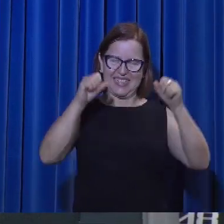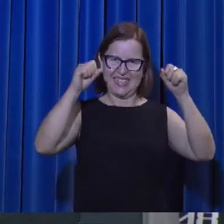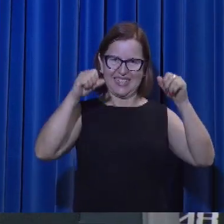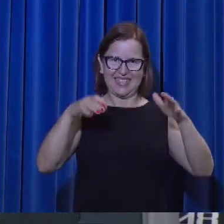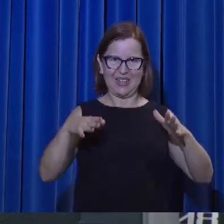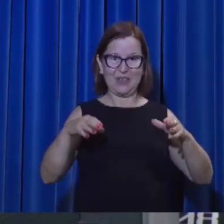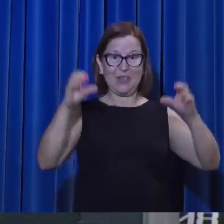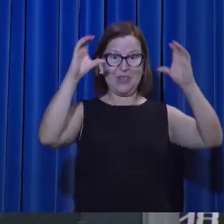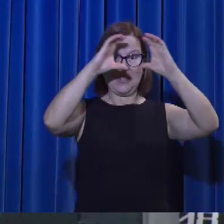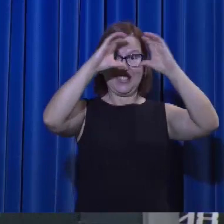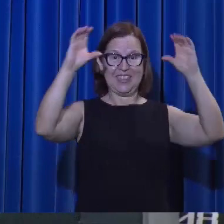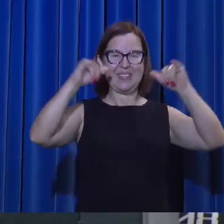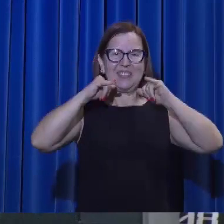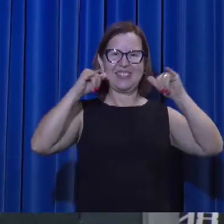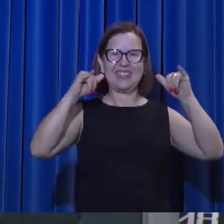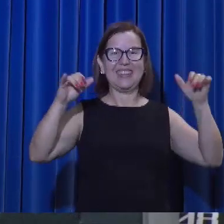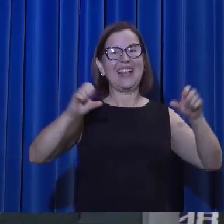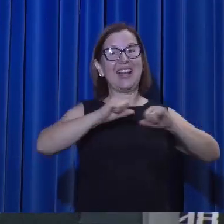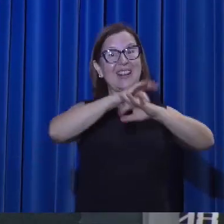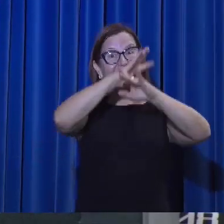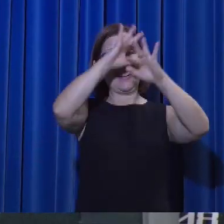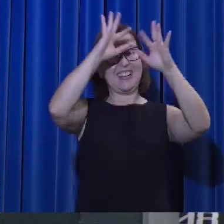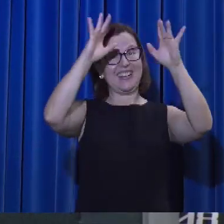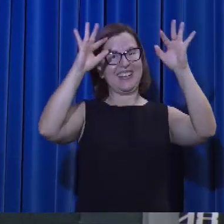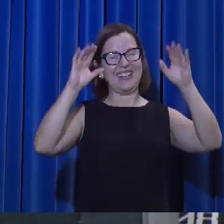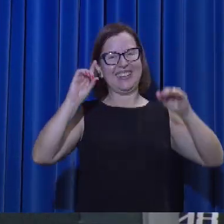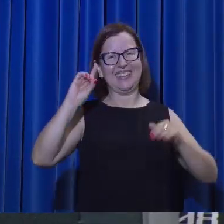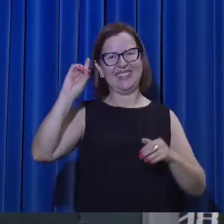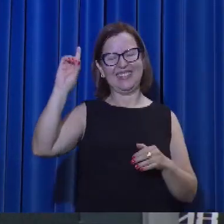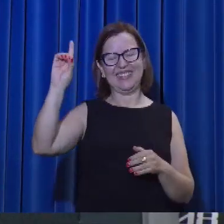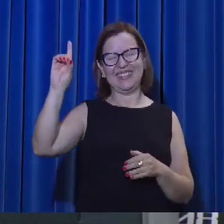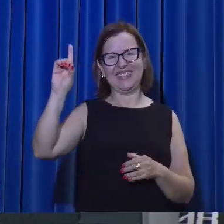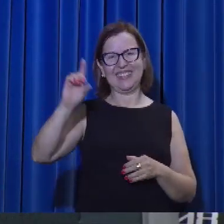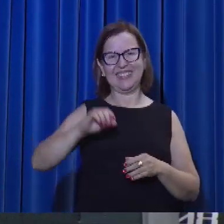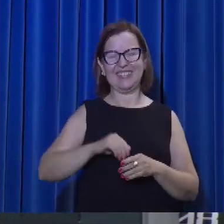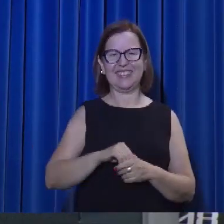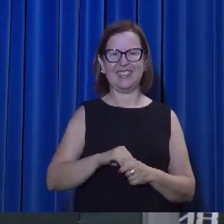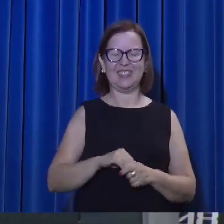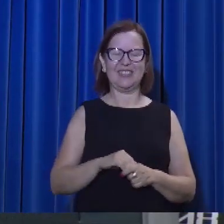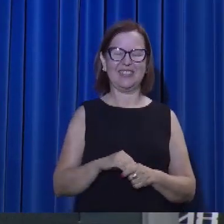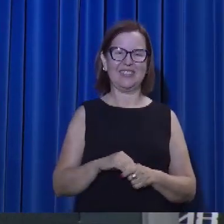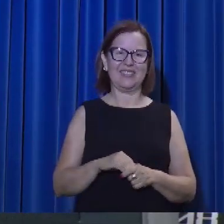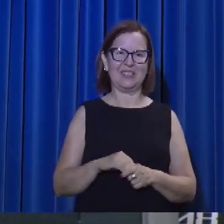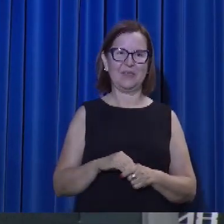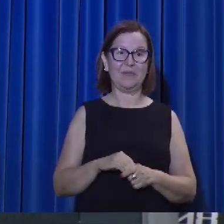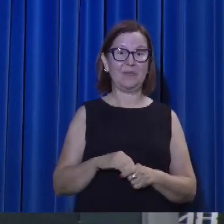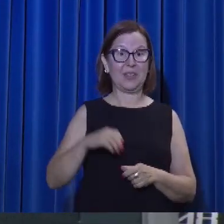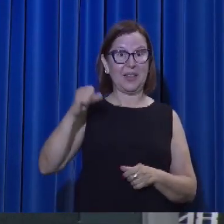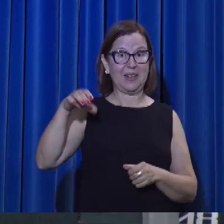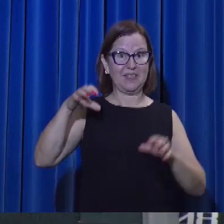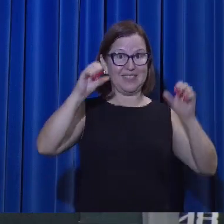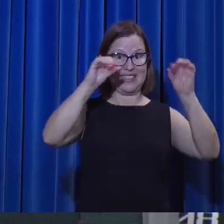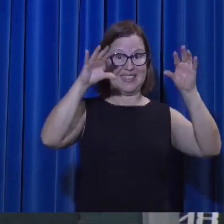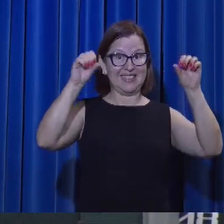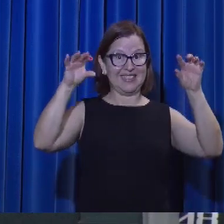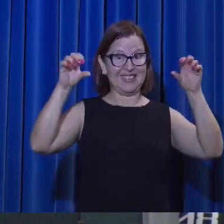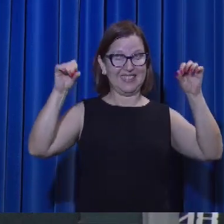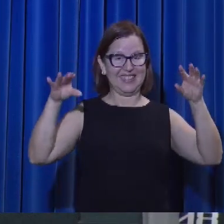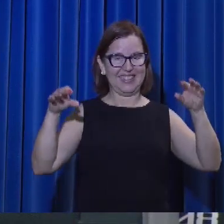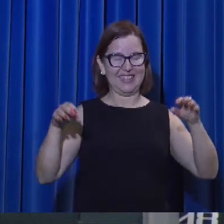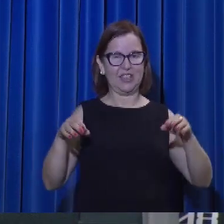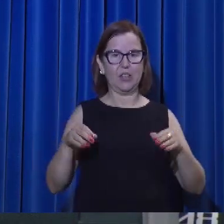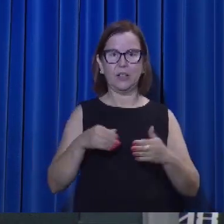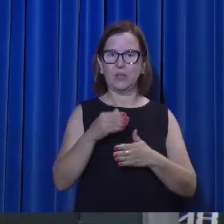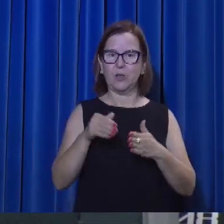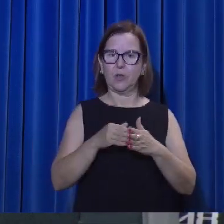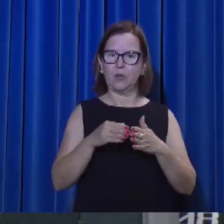Os céus proclamam a glória de Deus. Então, a luz resplandece nas trevas. Todos nós nascemos